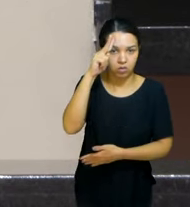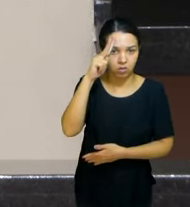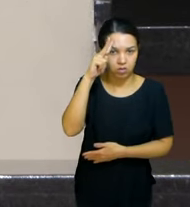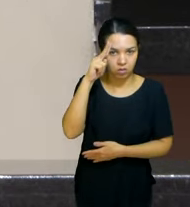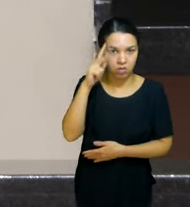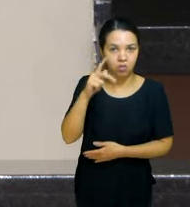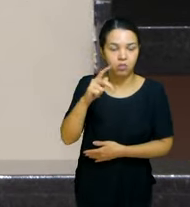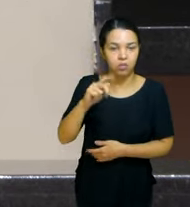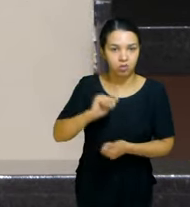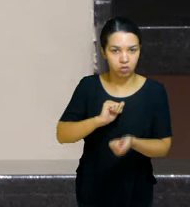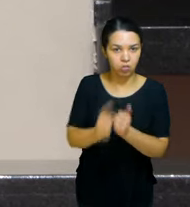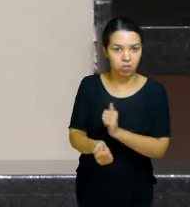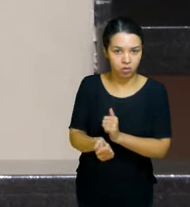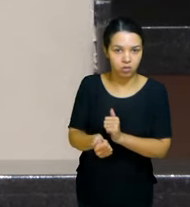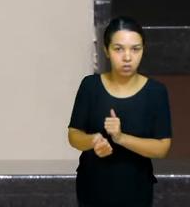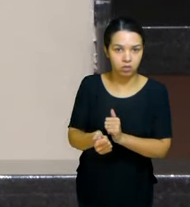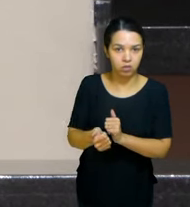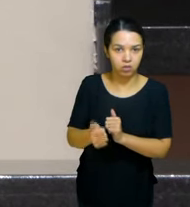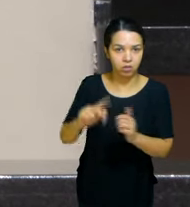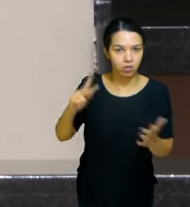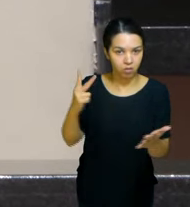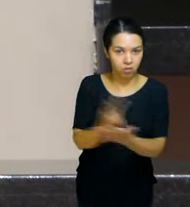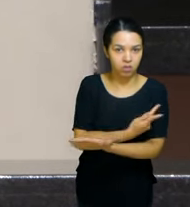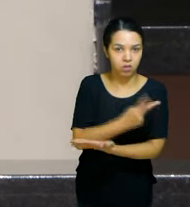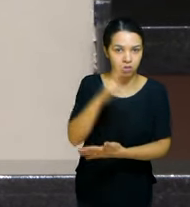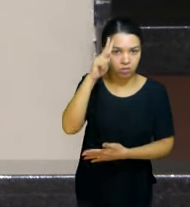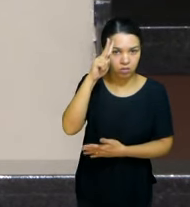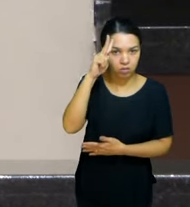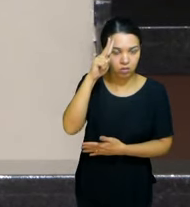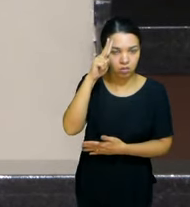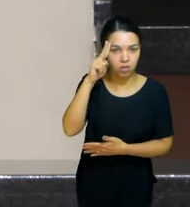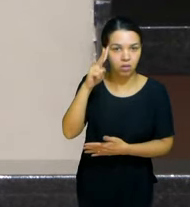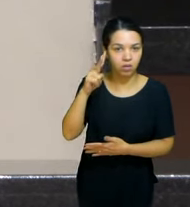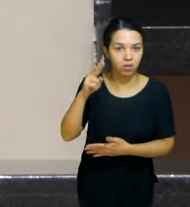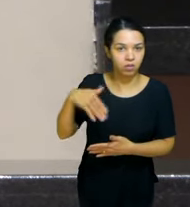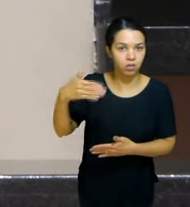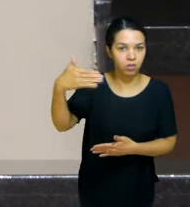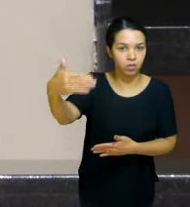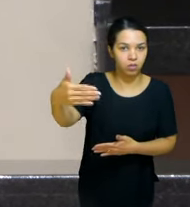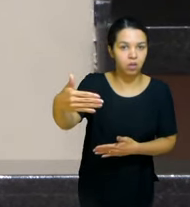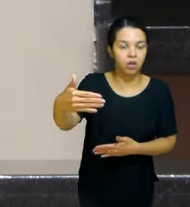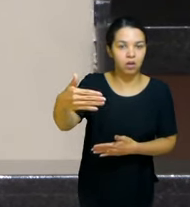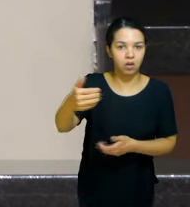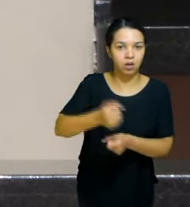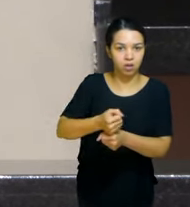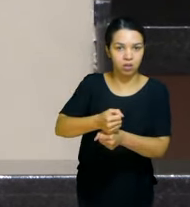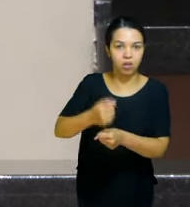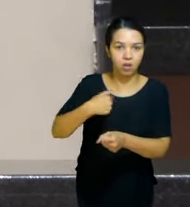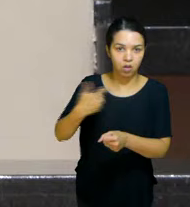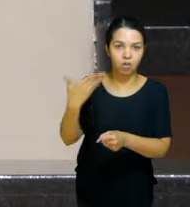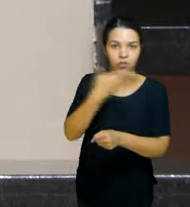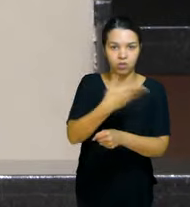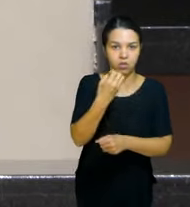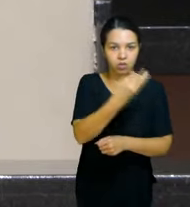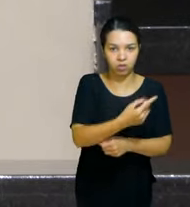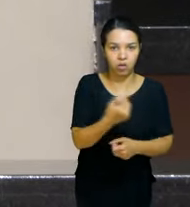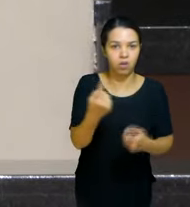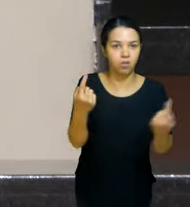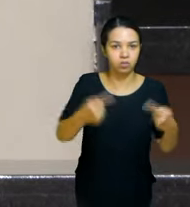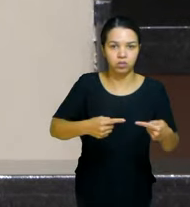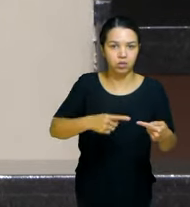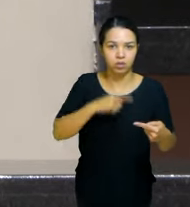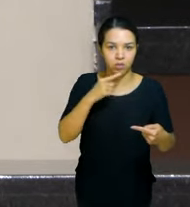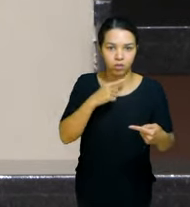esporte catarinense. Esse é um erro histórico do esporte catarinense. Alguns anos, daqui a alguns anos, os atletas vão dizer: eu fui viajar e não pude competir porque não tinha